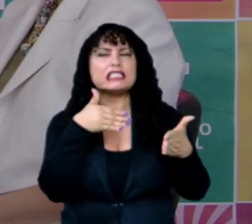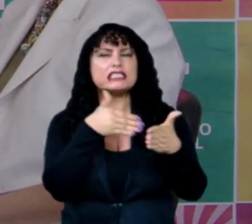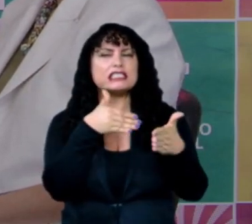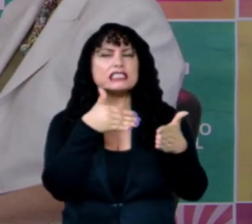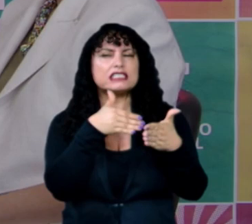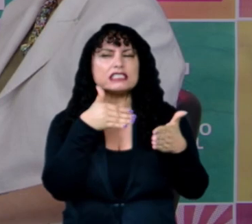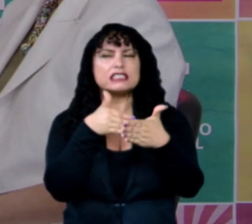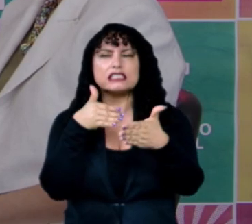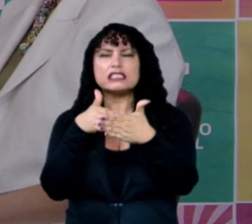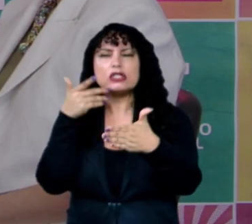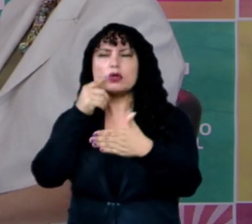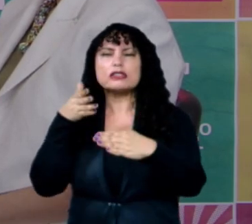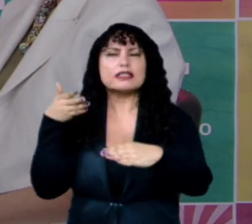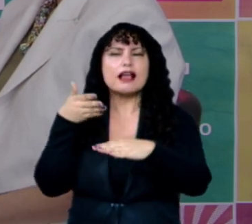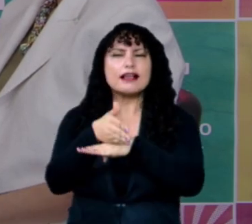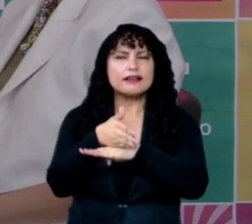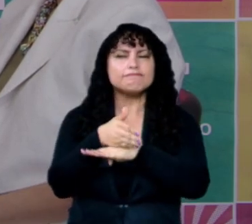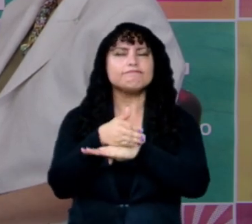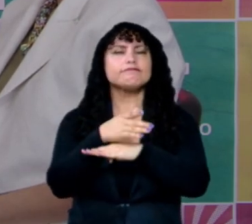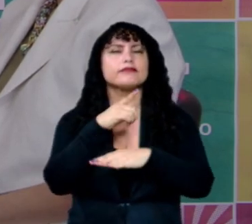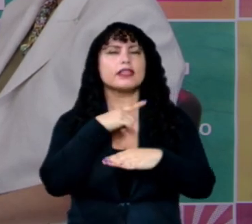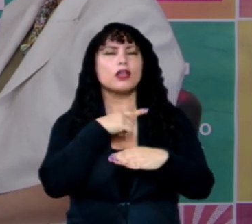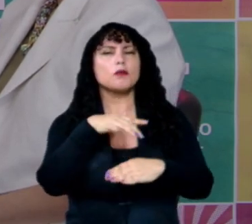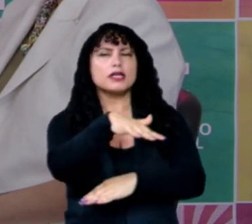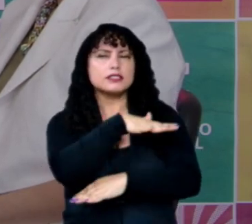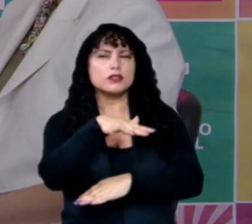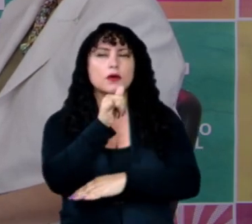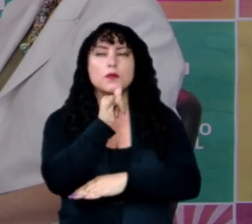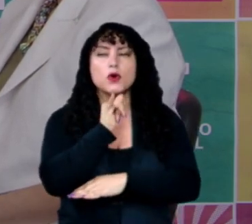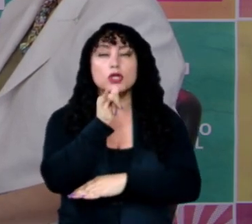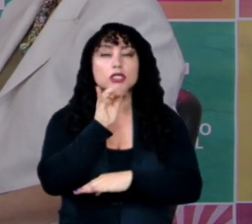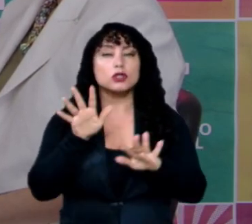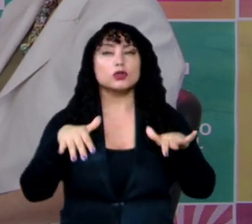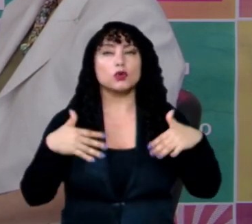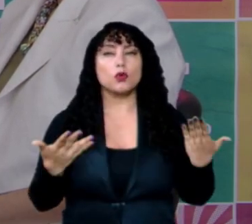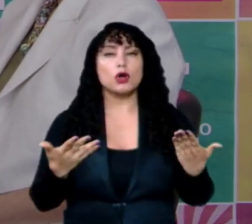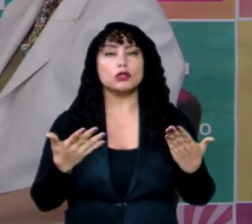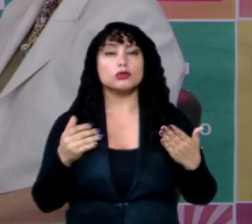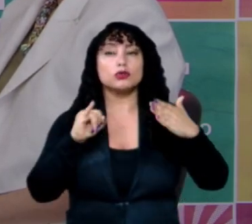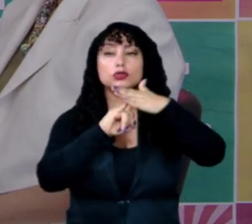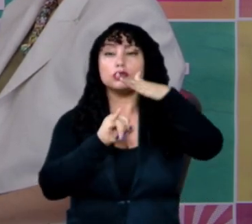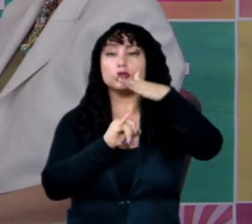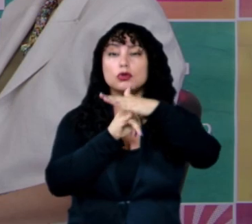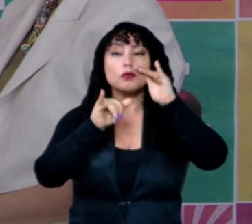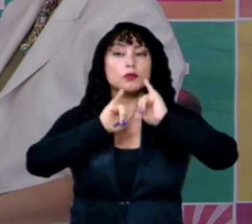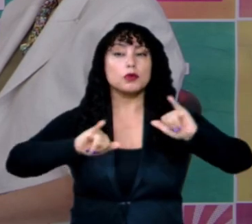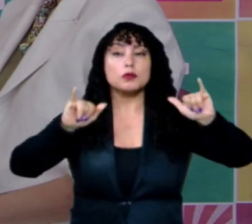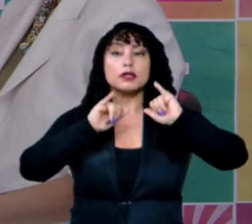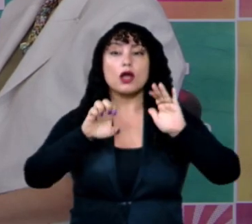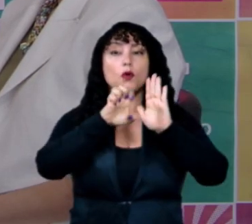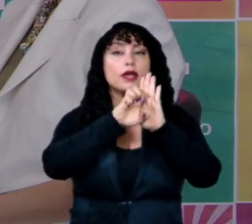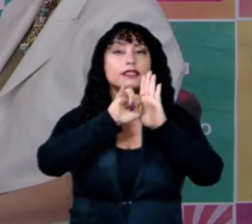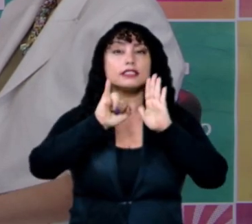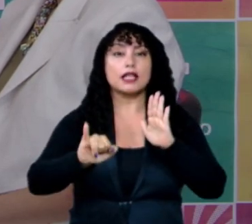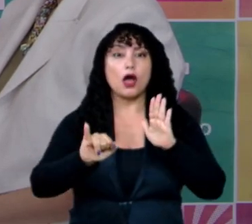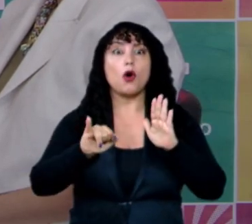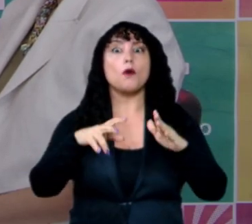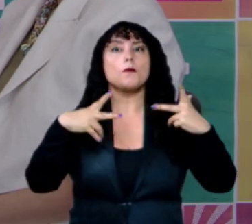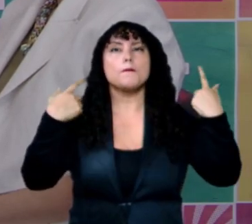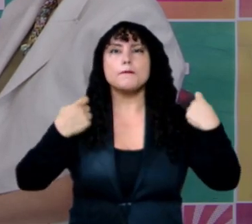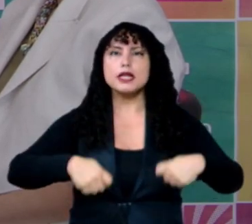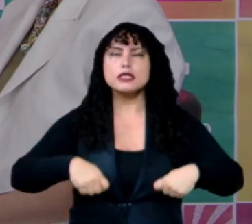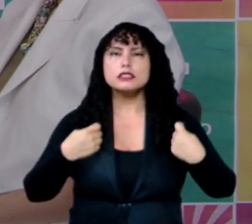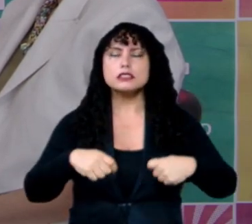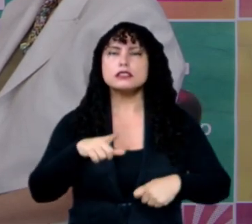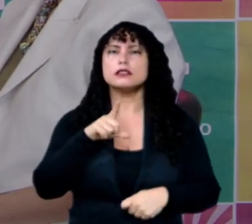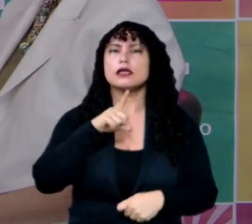por essa porta. Né? A gente tem aqui uma situação, por exemplo, que quando no Instituto vamos publicar um edital, ele